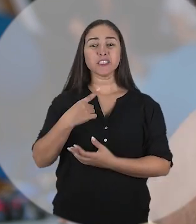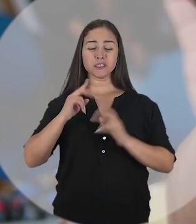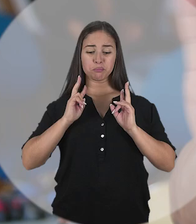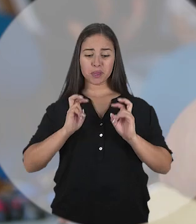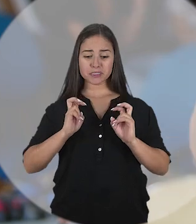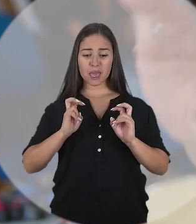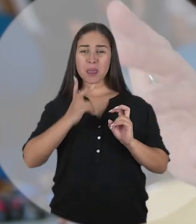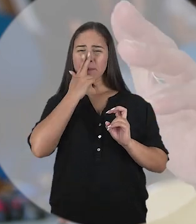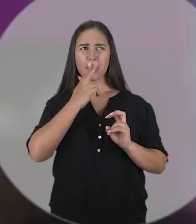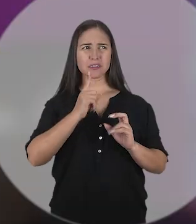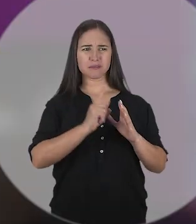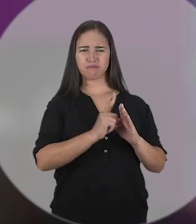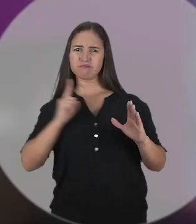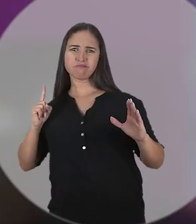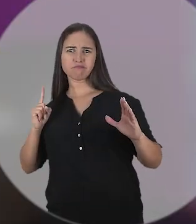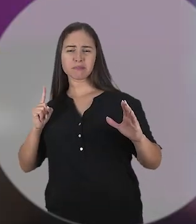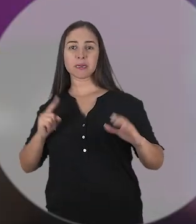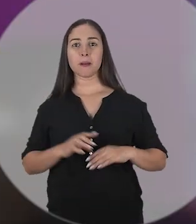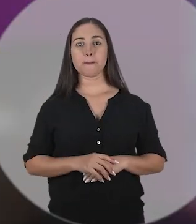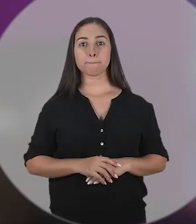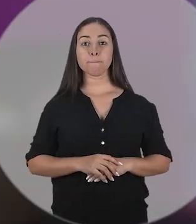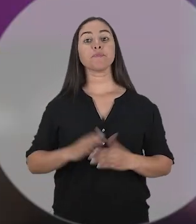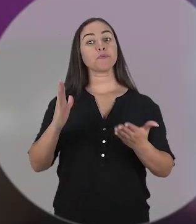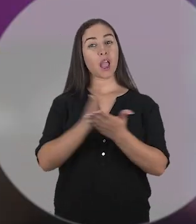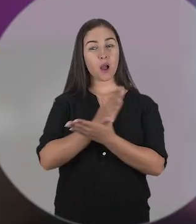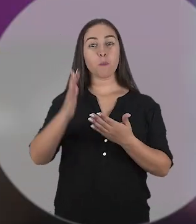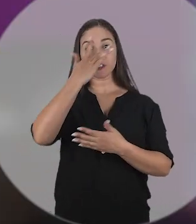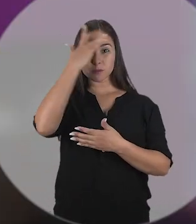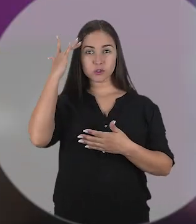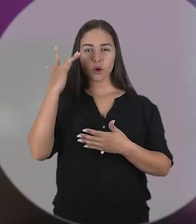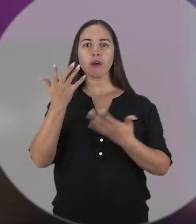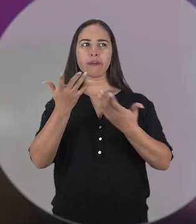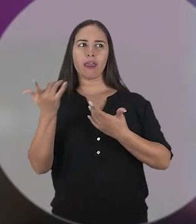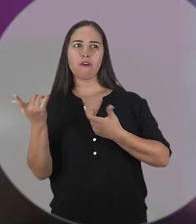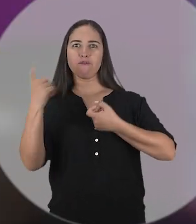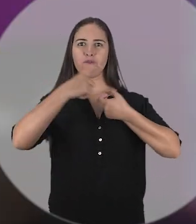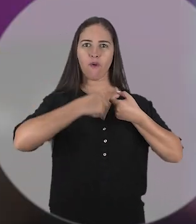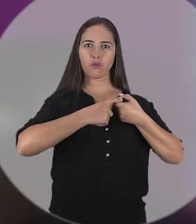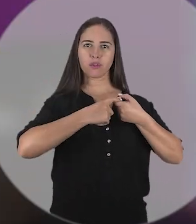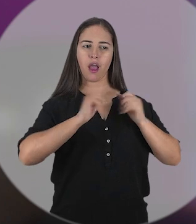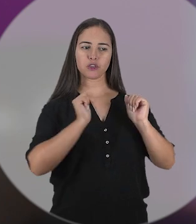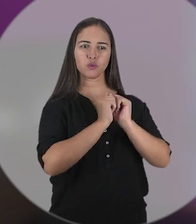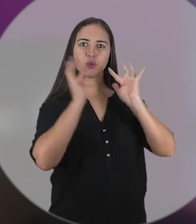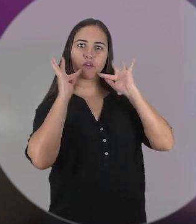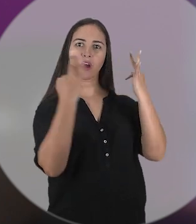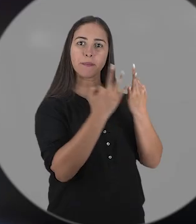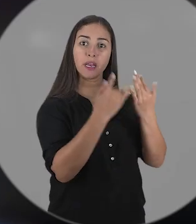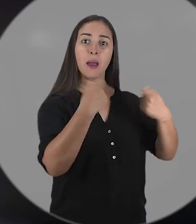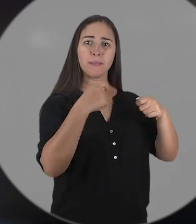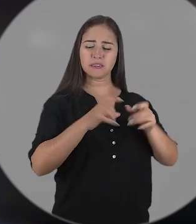pouco afastada. Algumas pessoas, para voltar para o núcleo familiar, elas precisam abandonar a sua orientação e sua